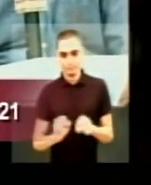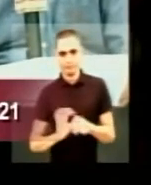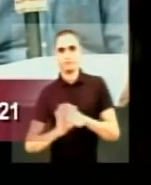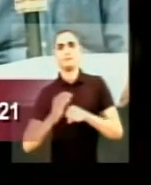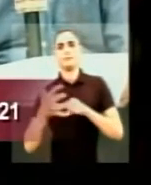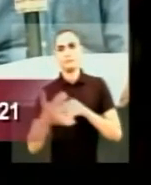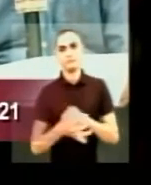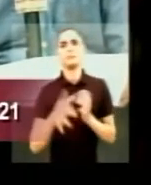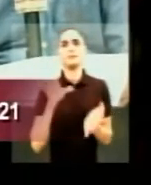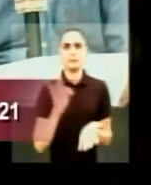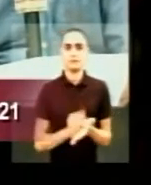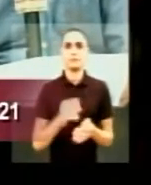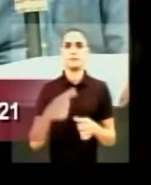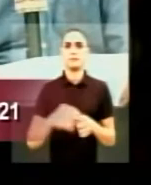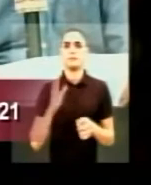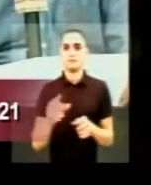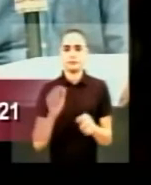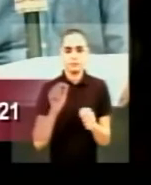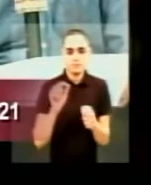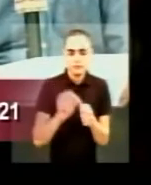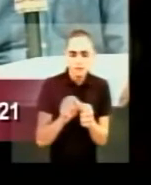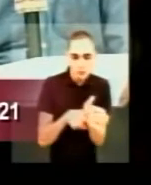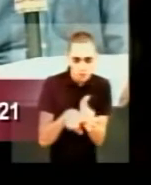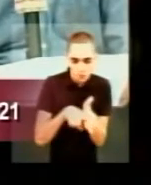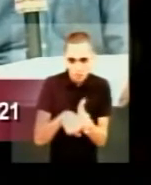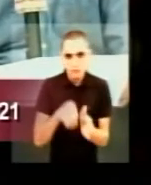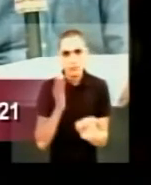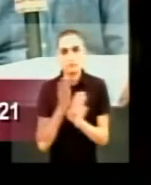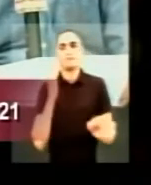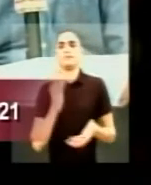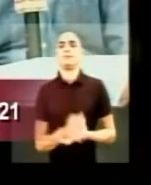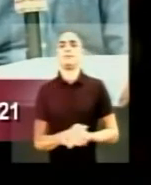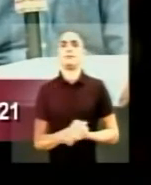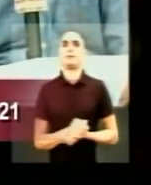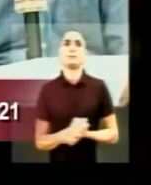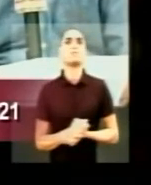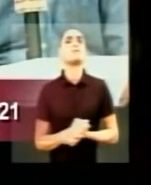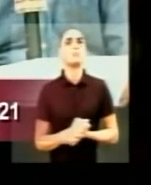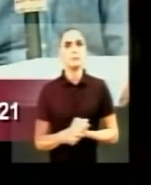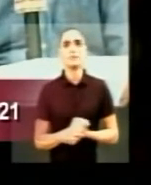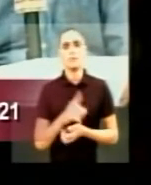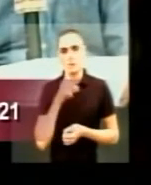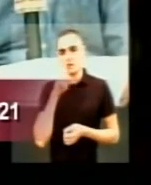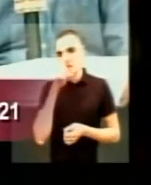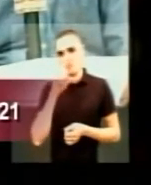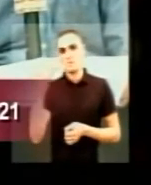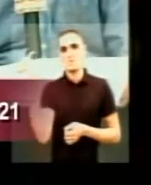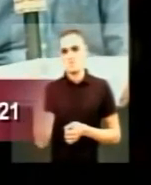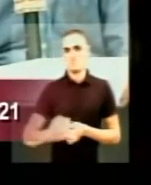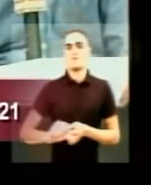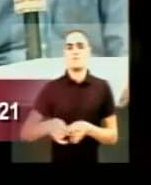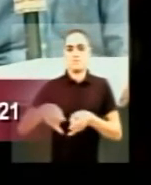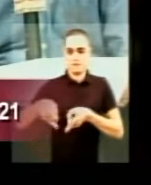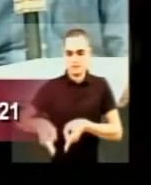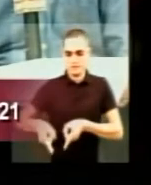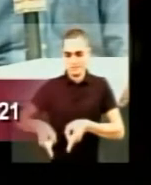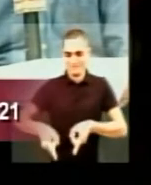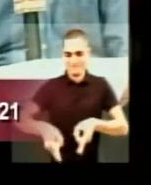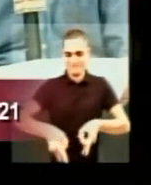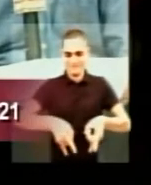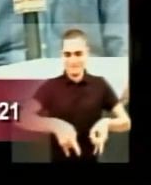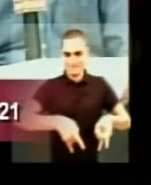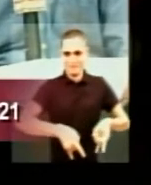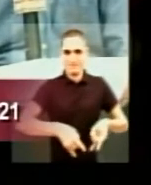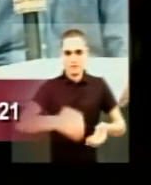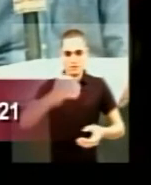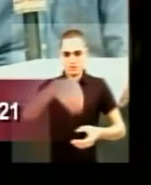Covid, guardando uma maior incidência de casos na UTI, mostrando uma maior